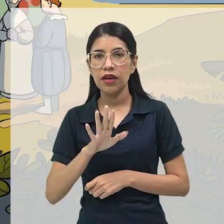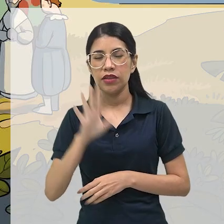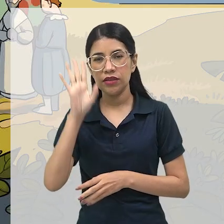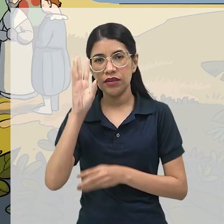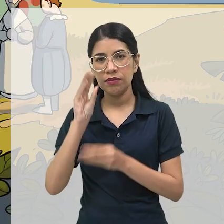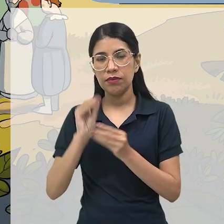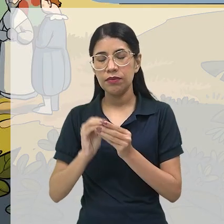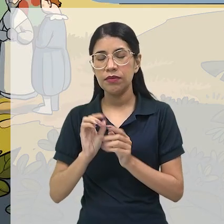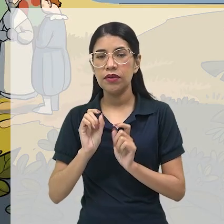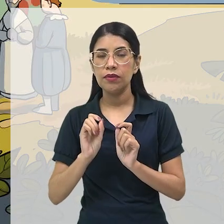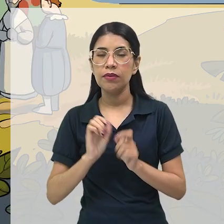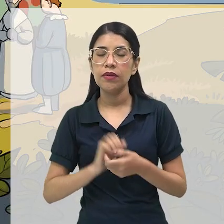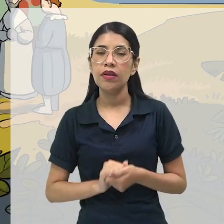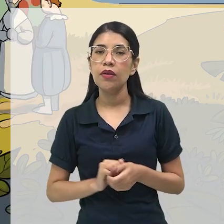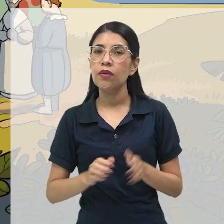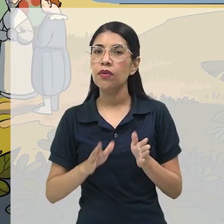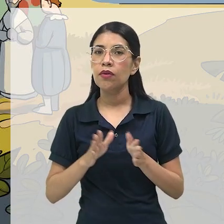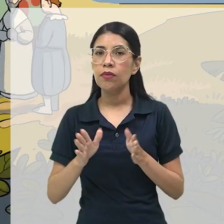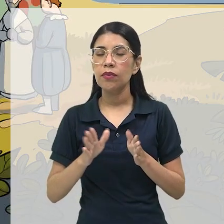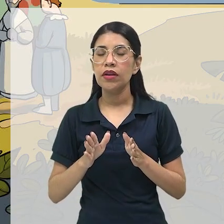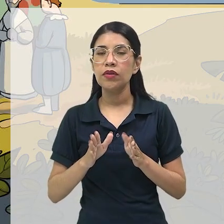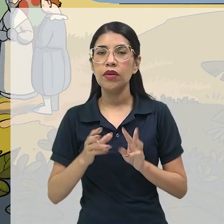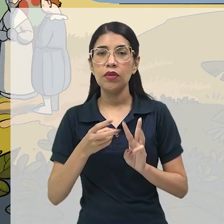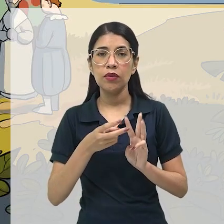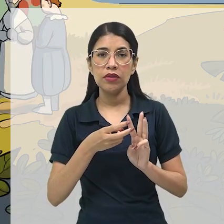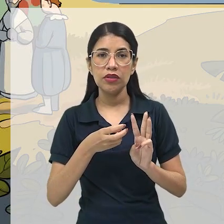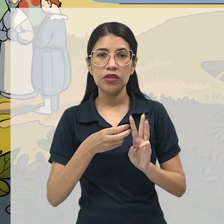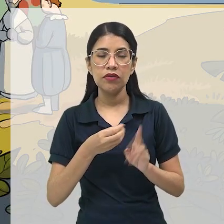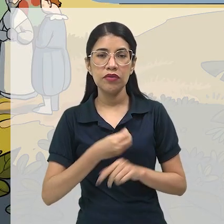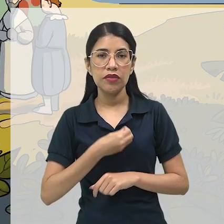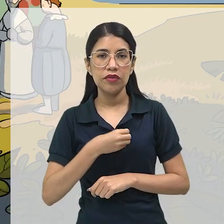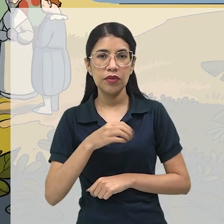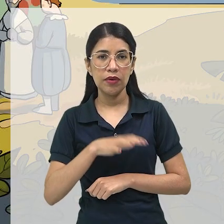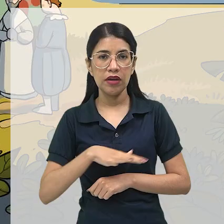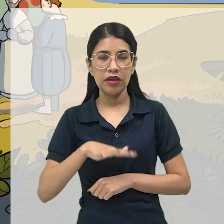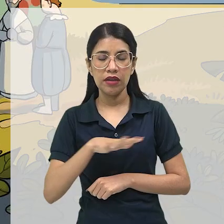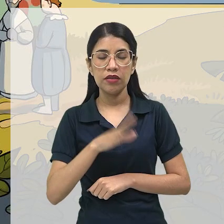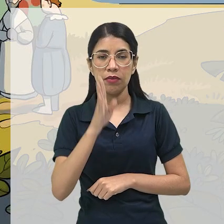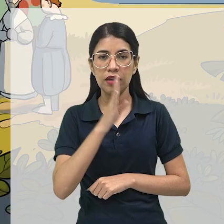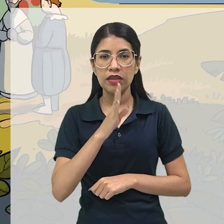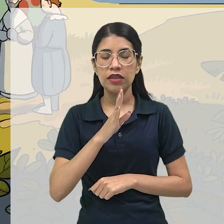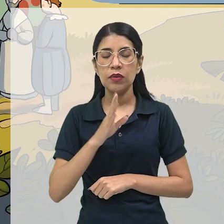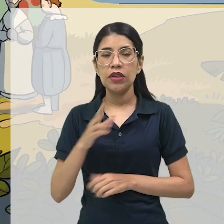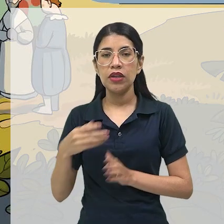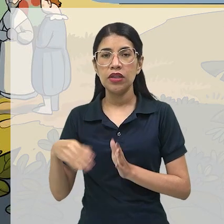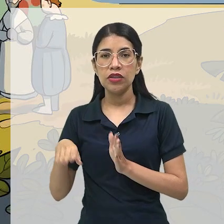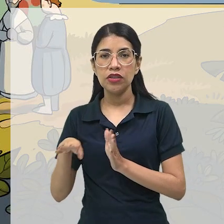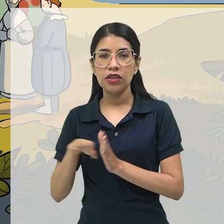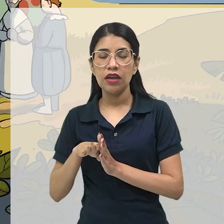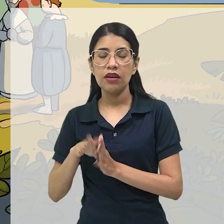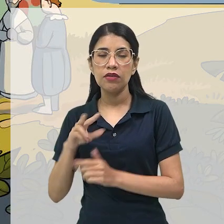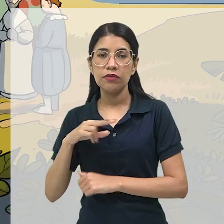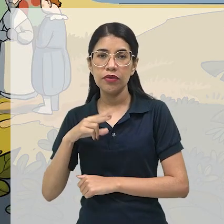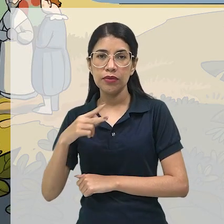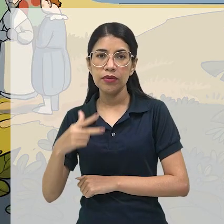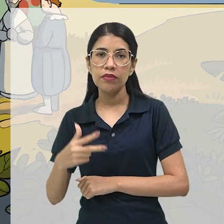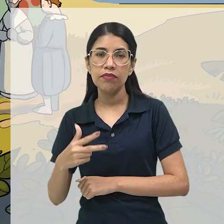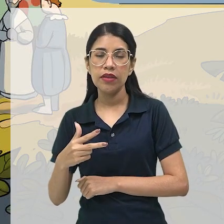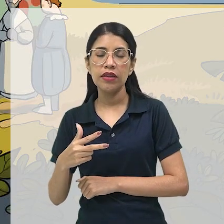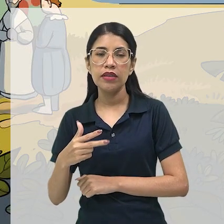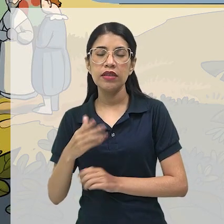no momento em que os indígenas já habitavam o solo brasileiro e chegou ali, né? Os portugueses